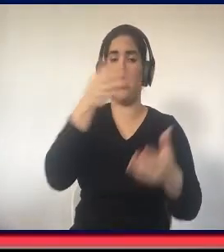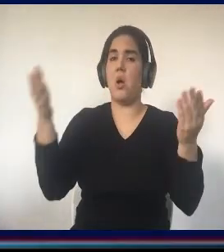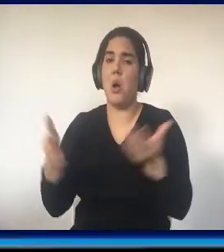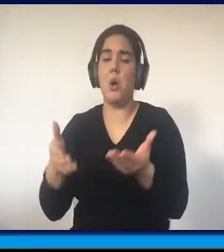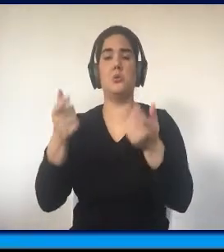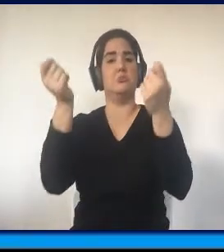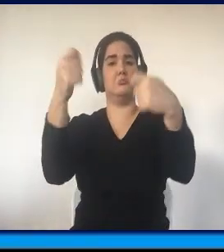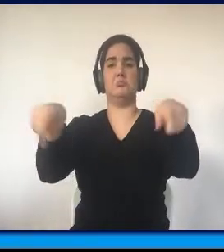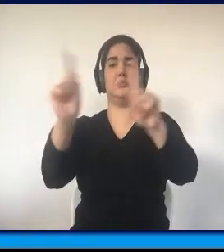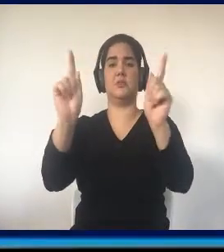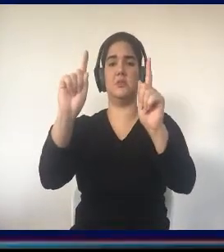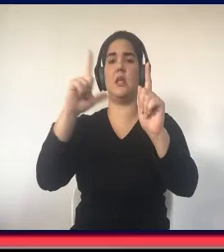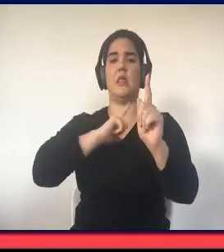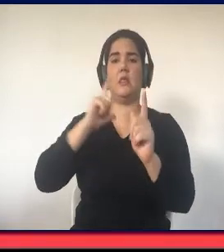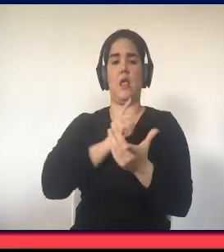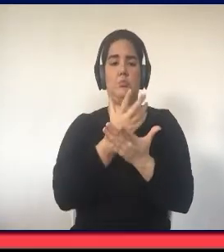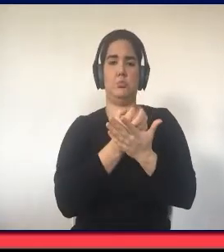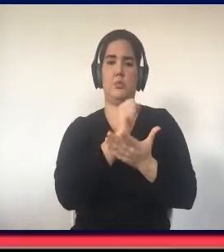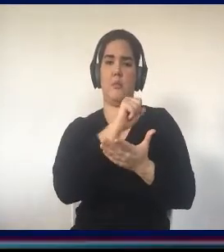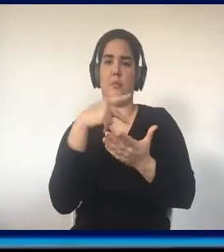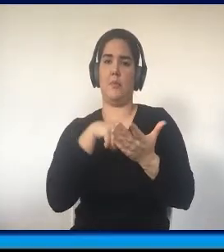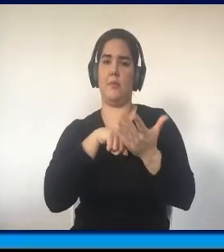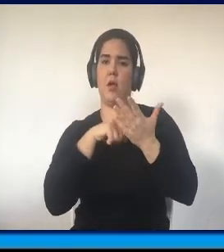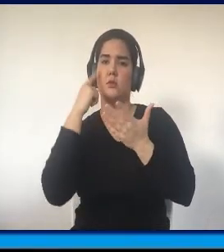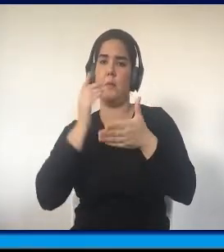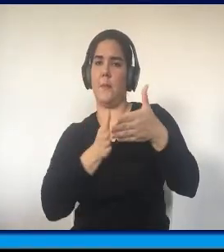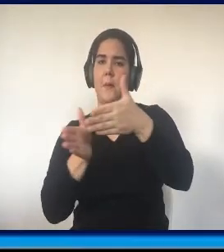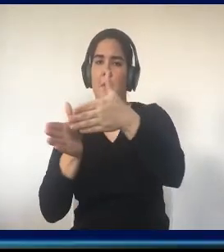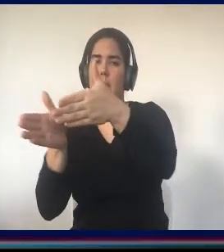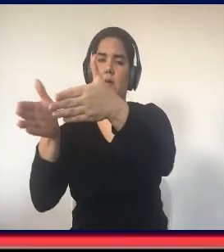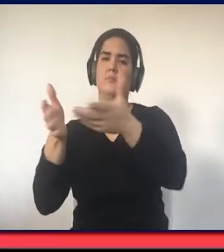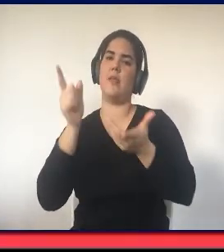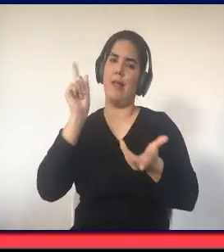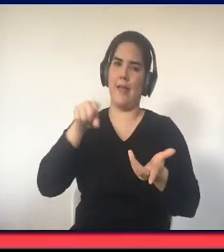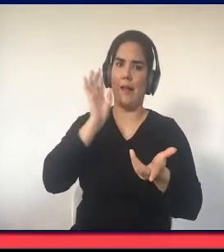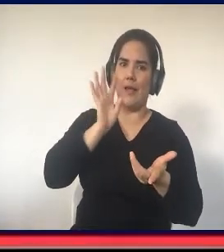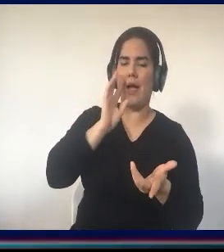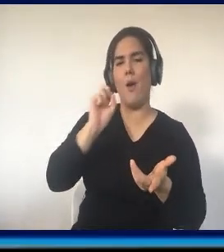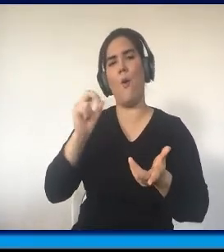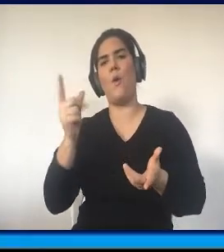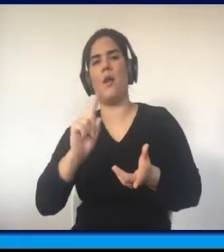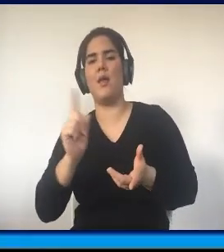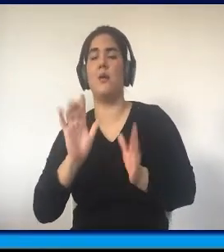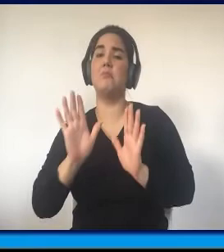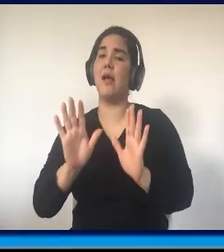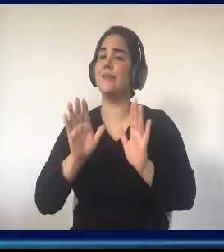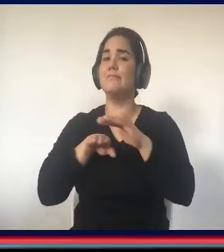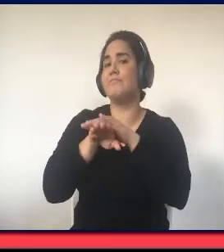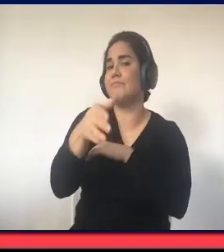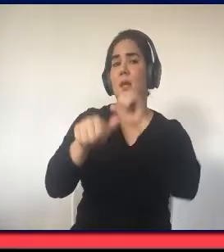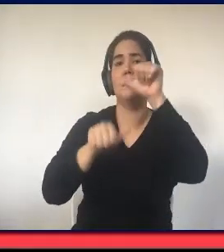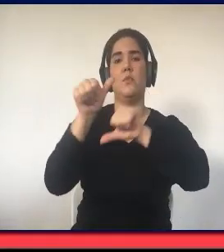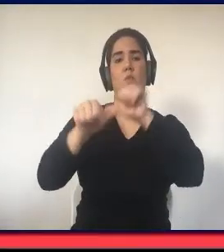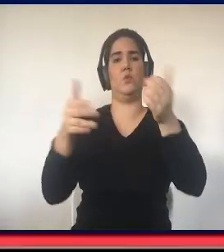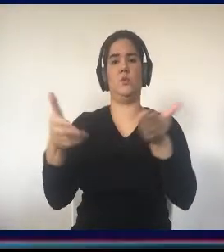as coisas assim estão bem diferentes. Eu não estou dizendo que é legal ou não, mas a gente tem que entender o que está acontecendo. E você falou assim, a gente tem que se